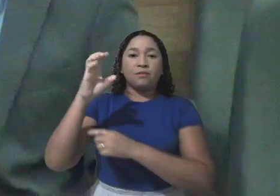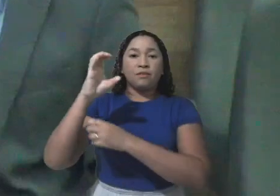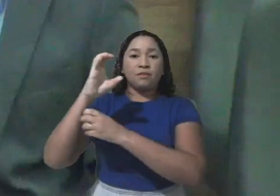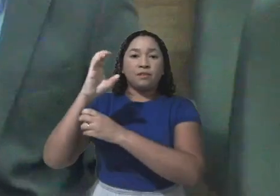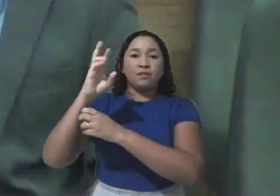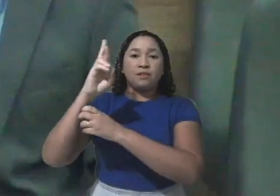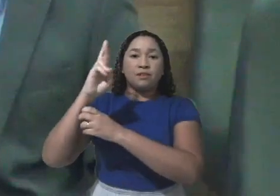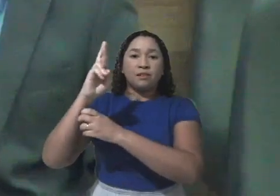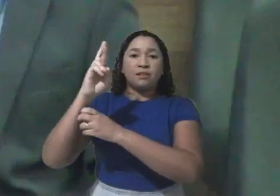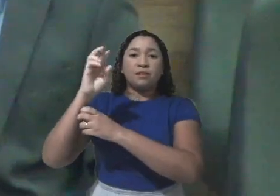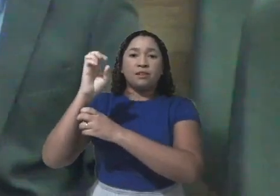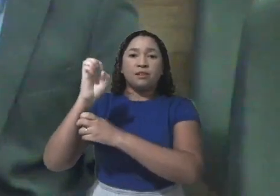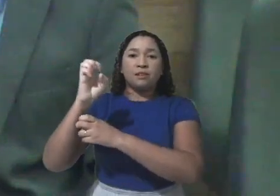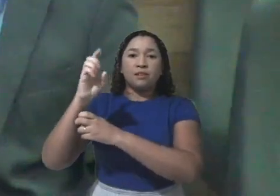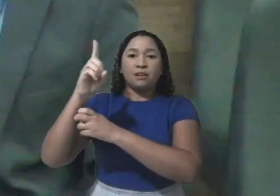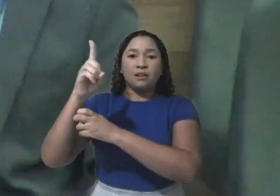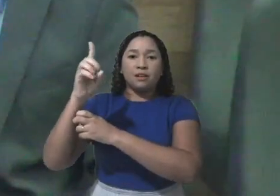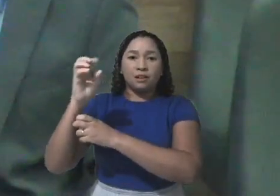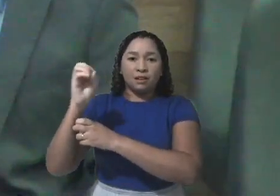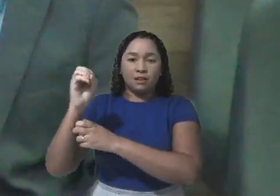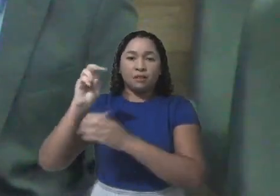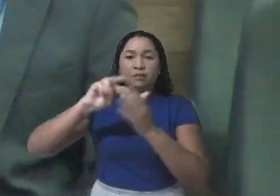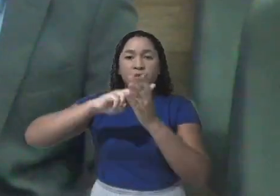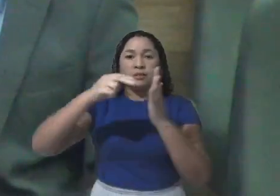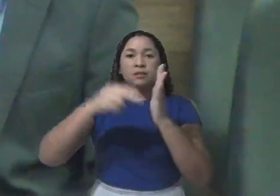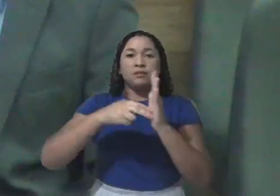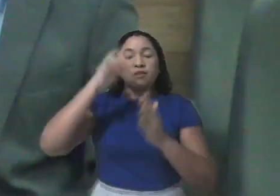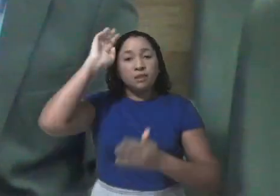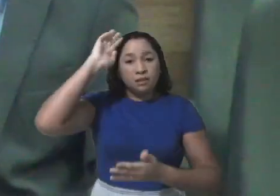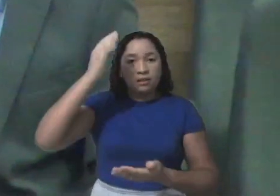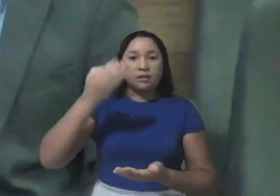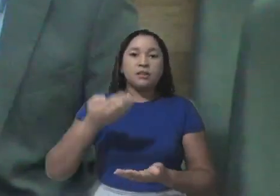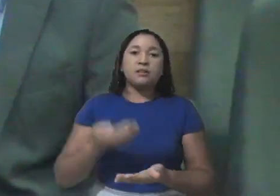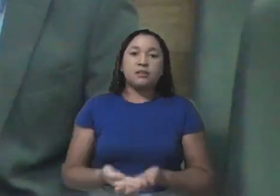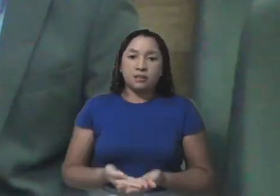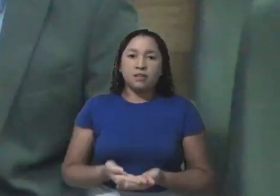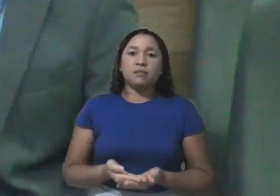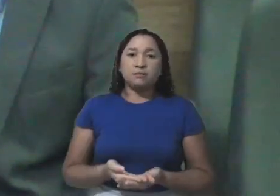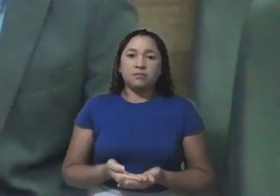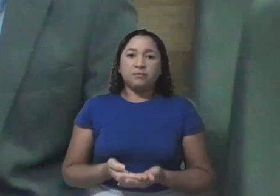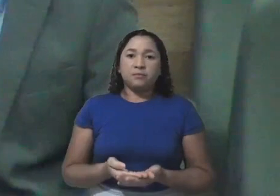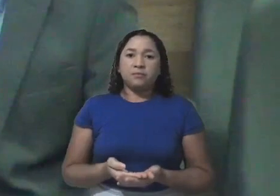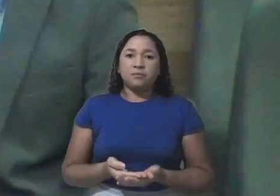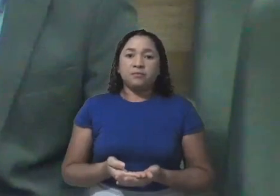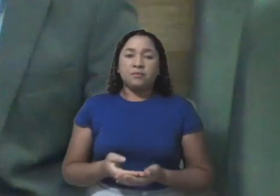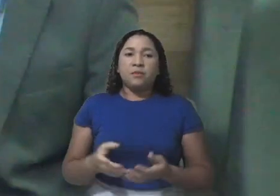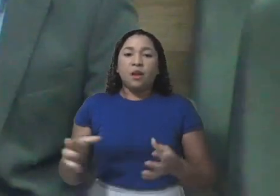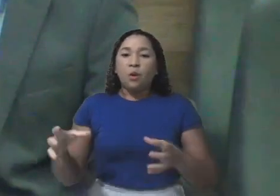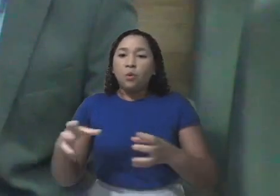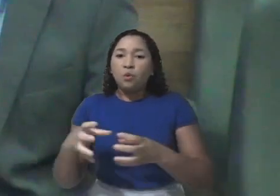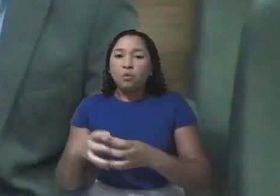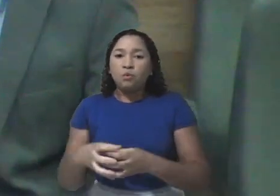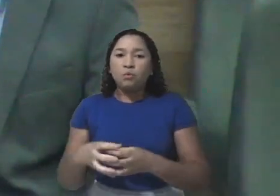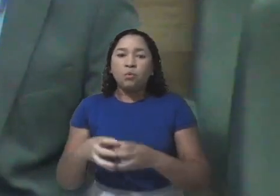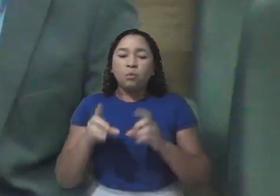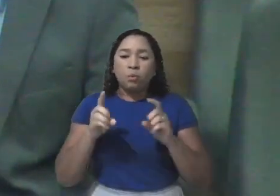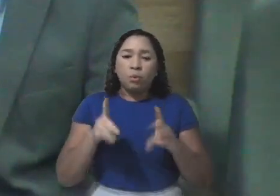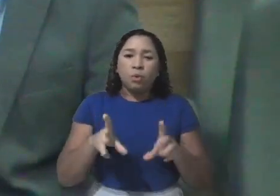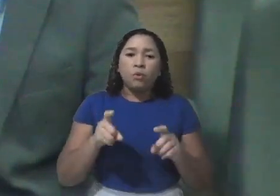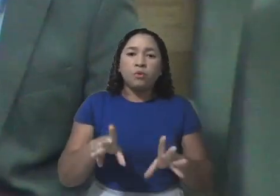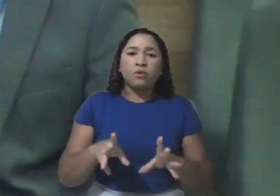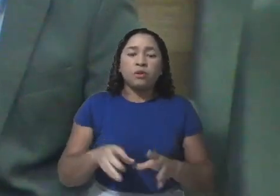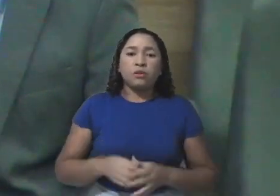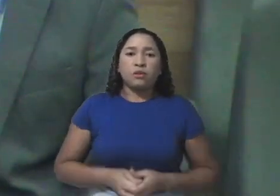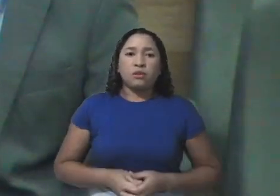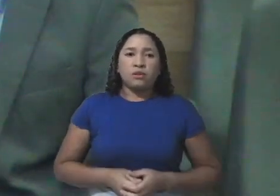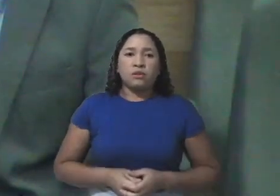que significa creio. No aspecto religioso, credo é o conjunto de doutrinas que